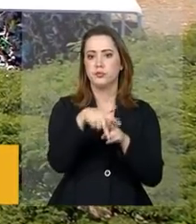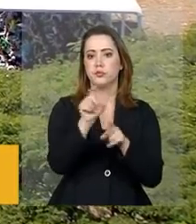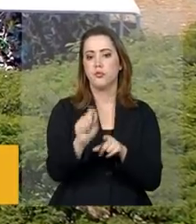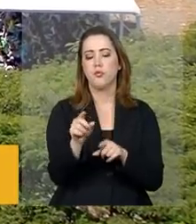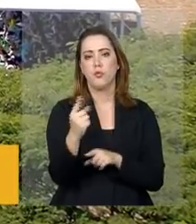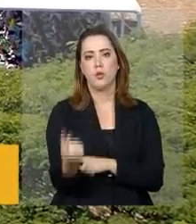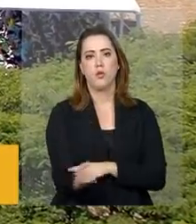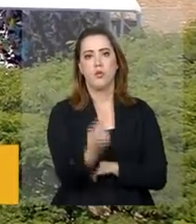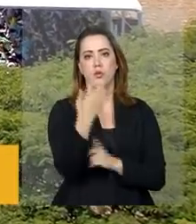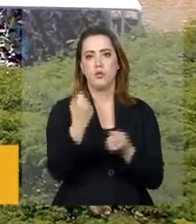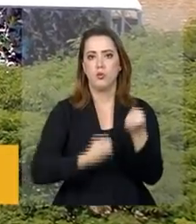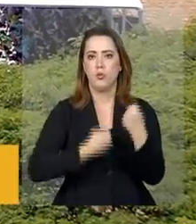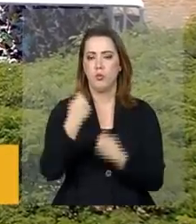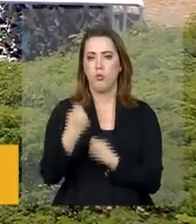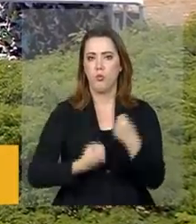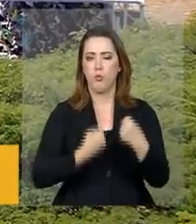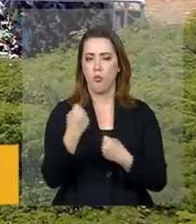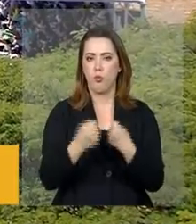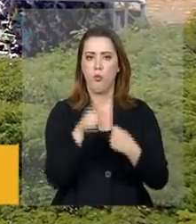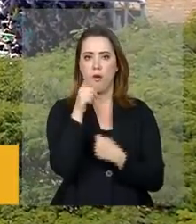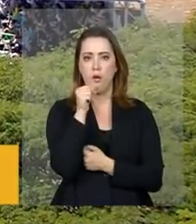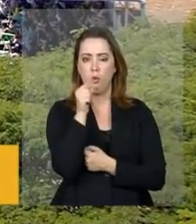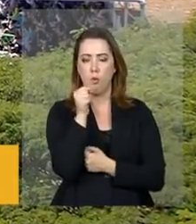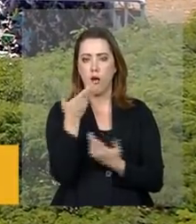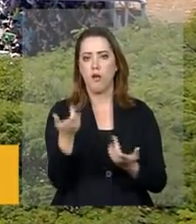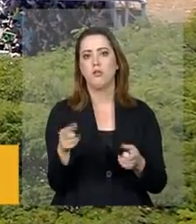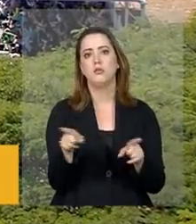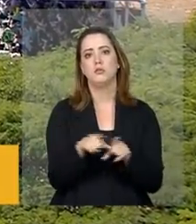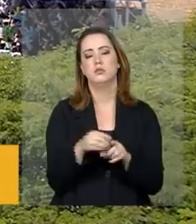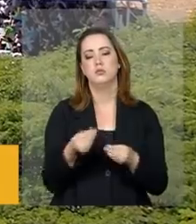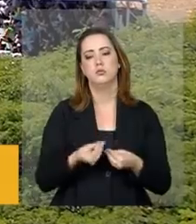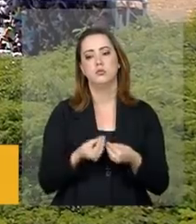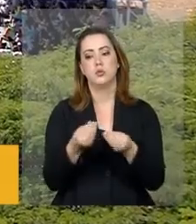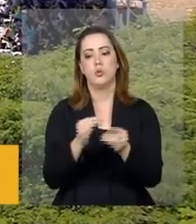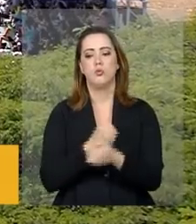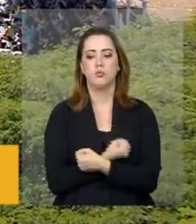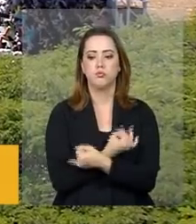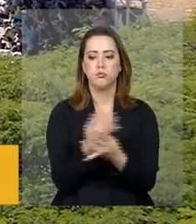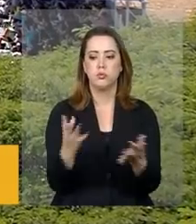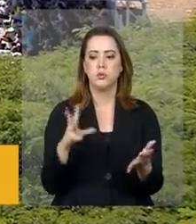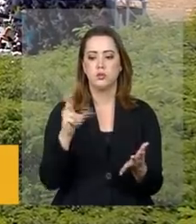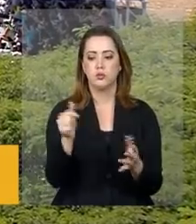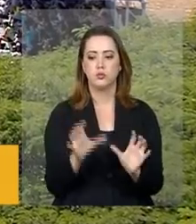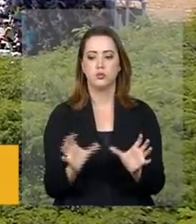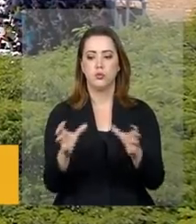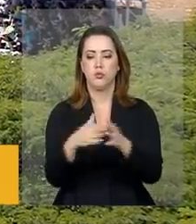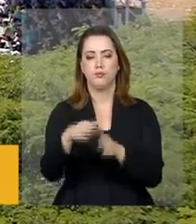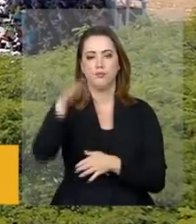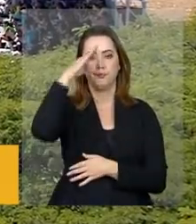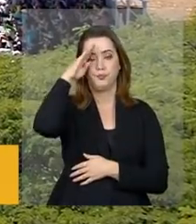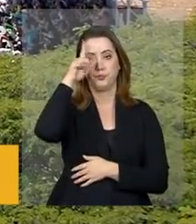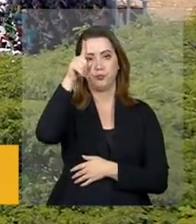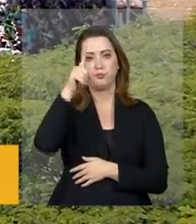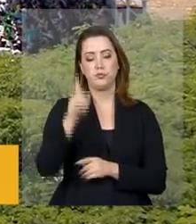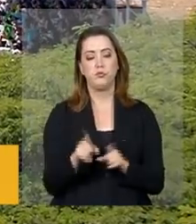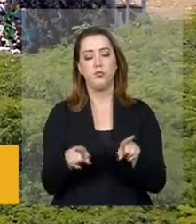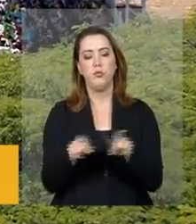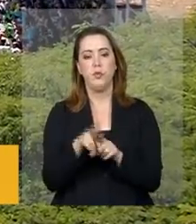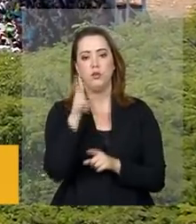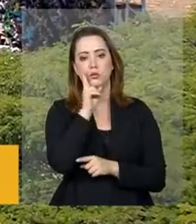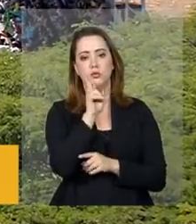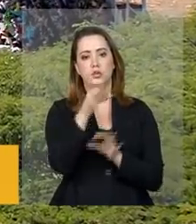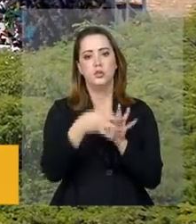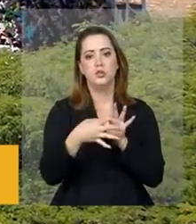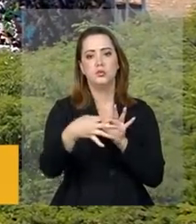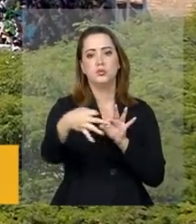um carro-pipa, né, onde leva a água para toda a bateria. E lá no fundo, com a